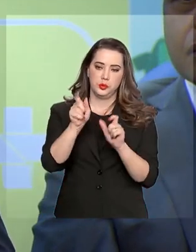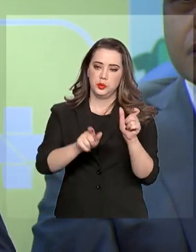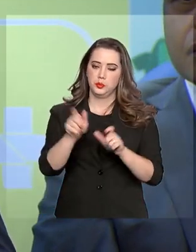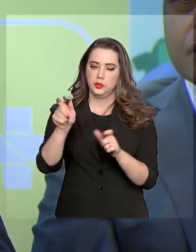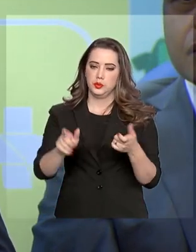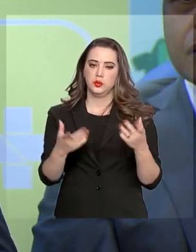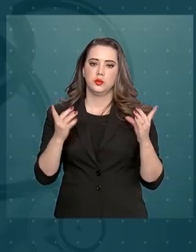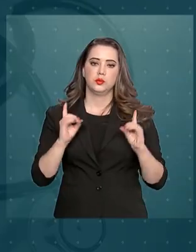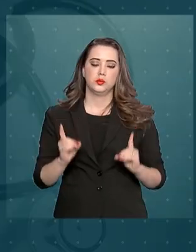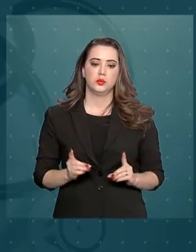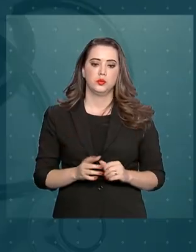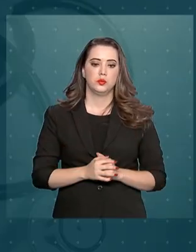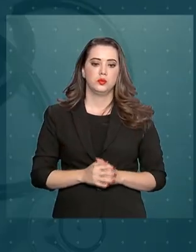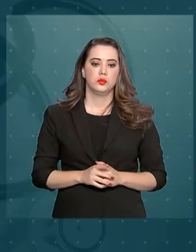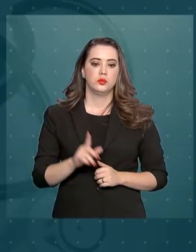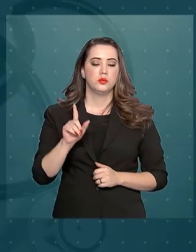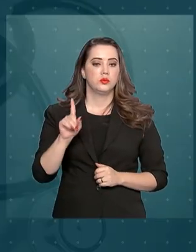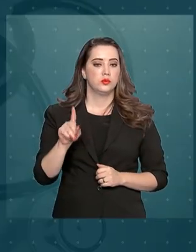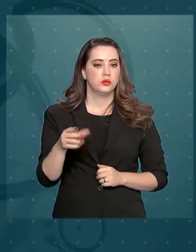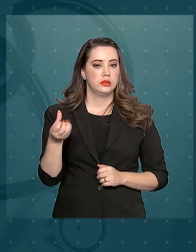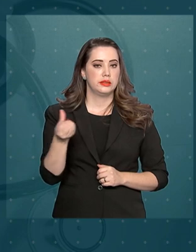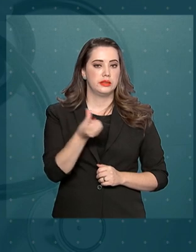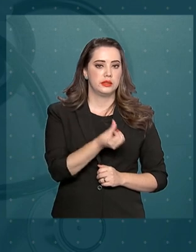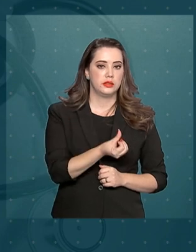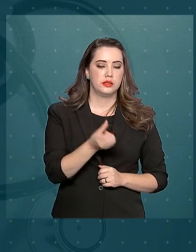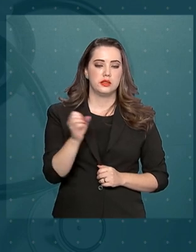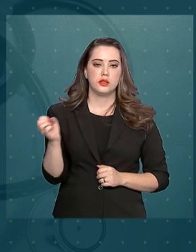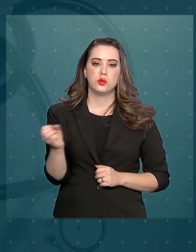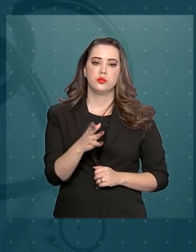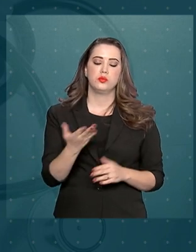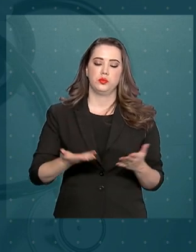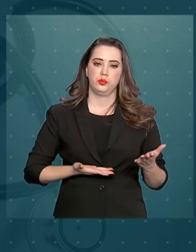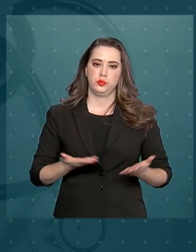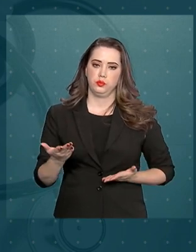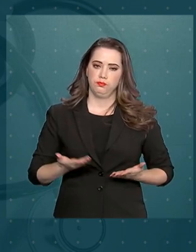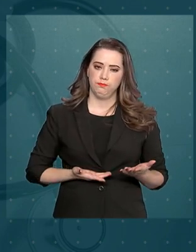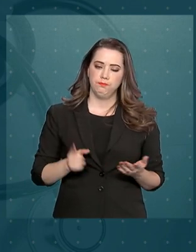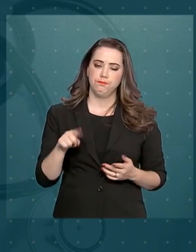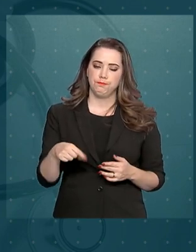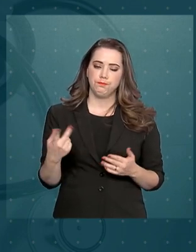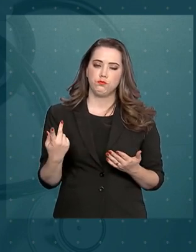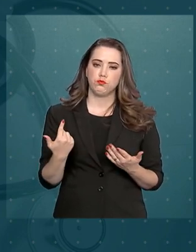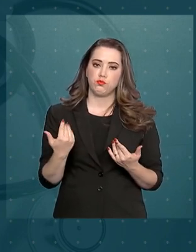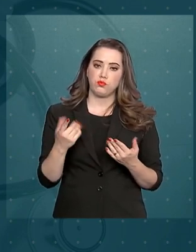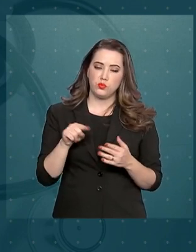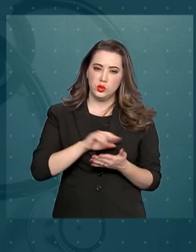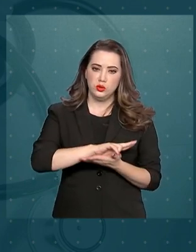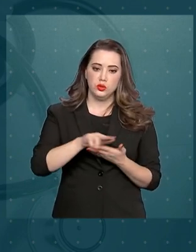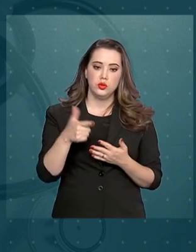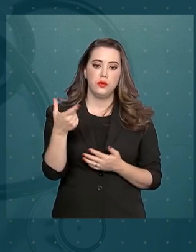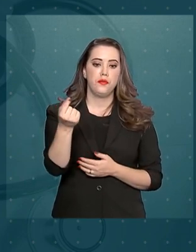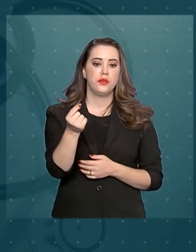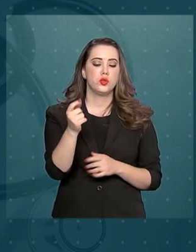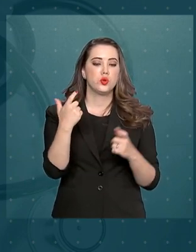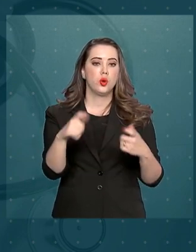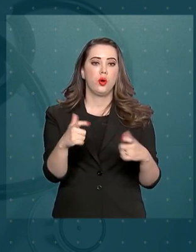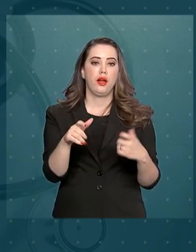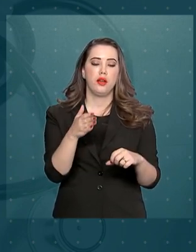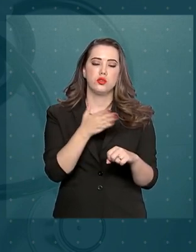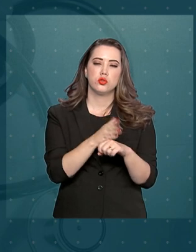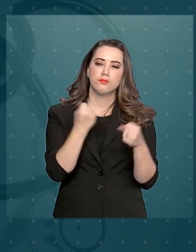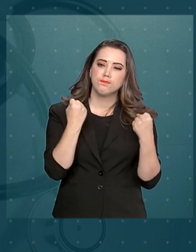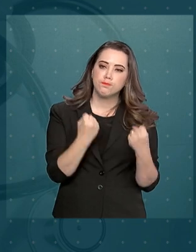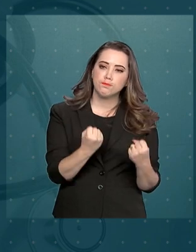essa população. Serão 66 novos serviços que vão funcionar em 20 centros de reabilitação,